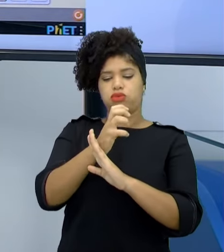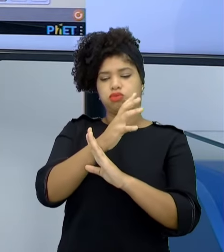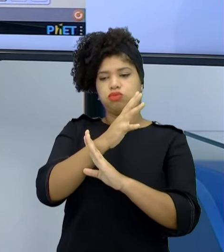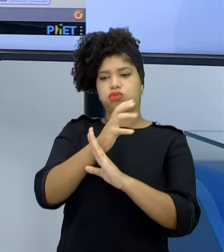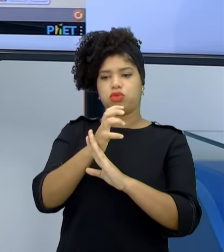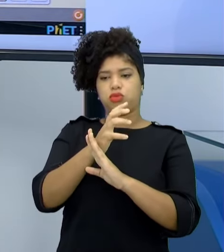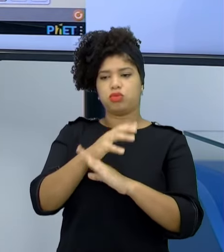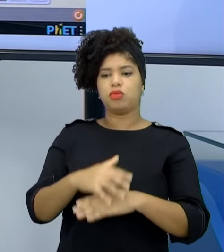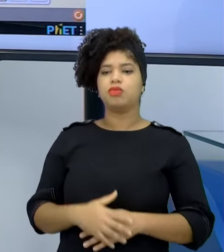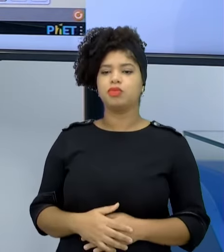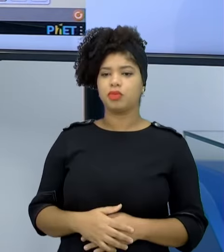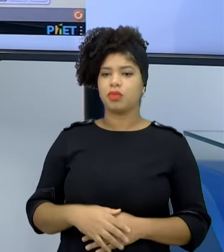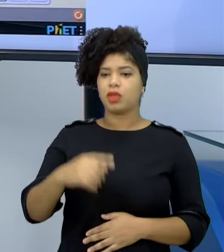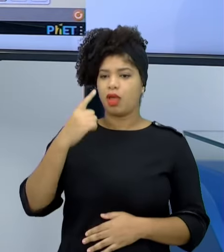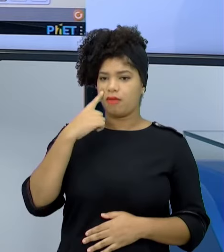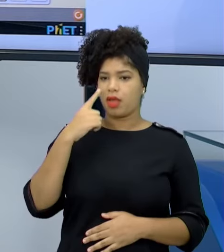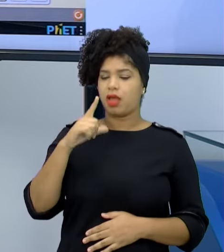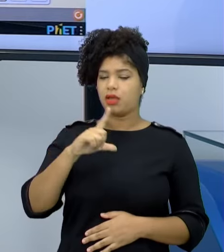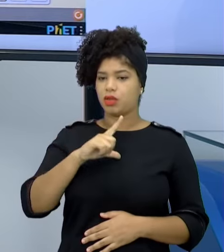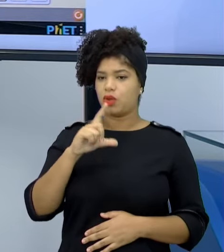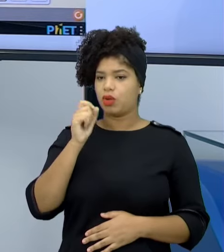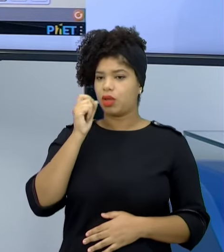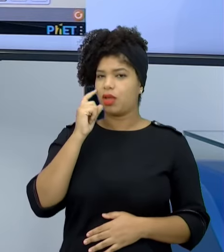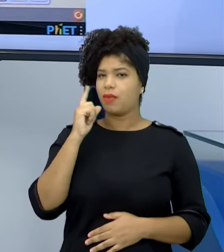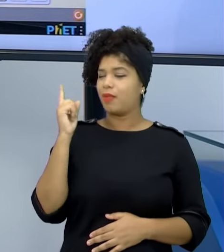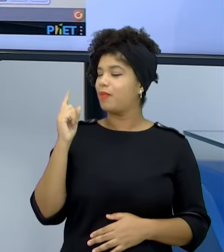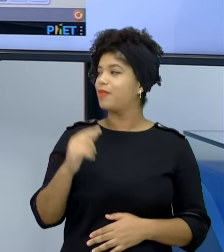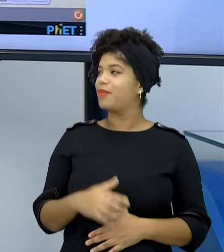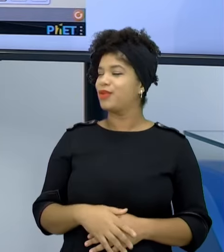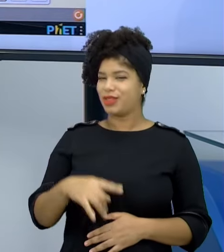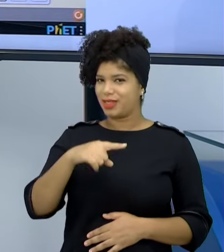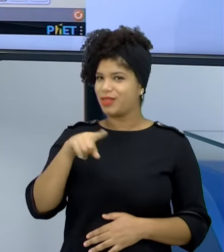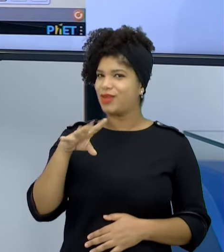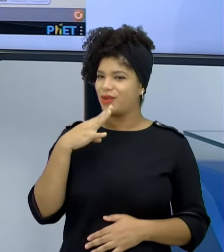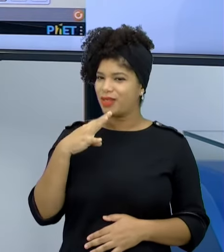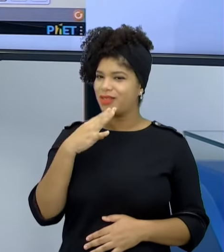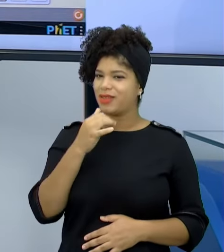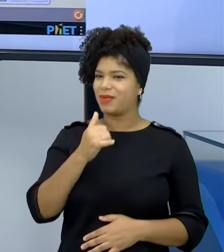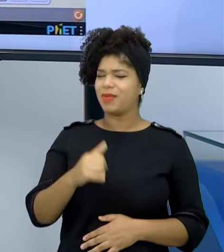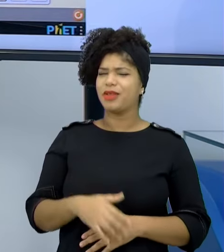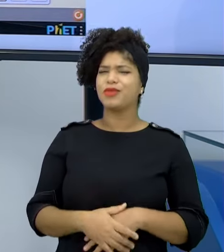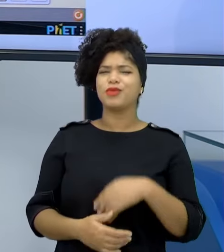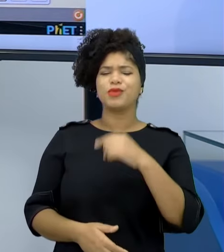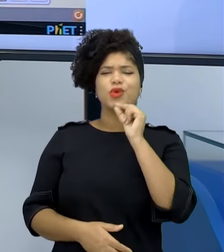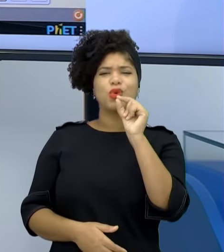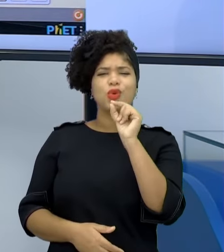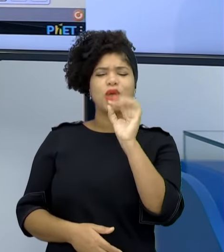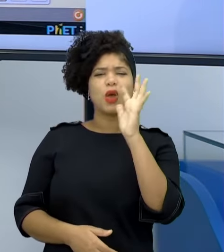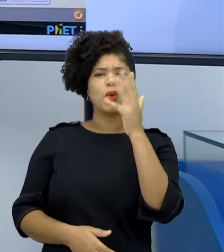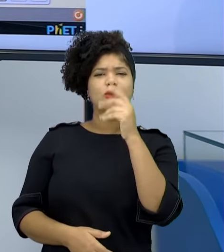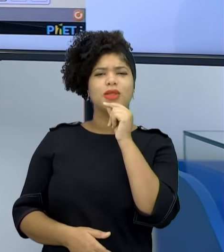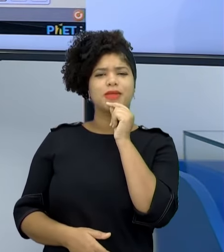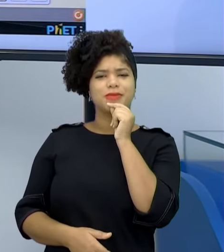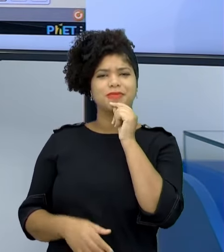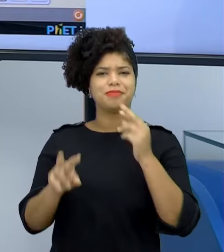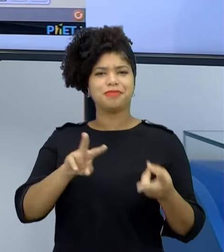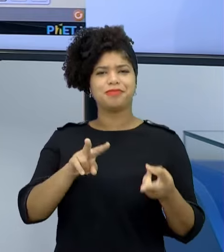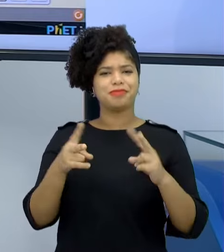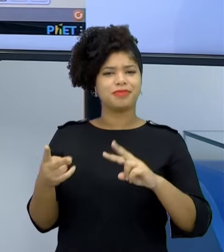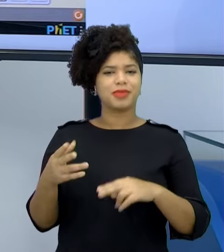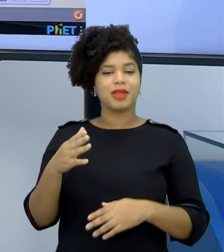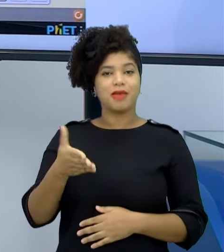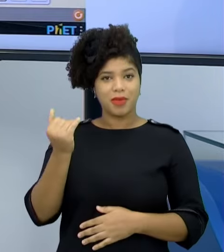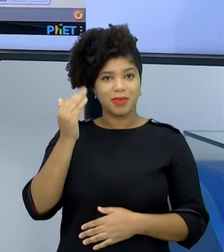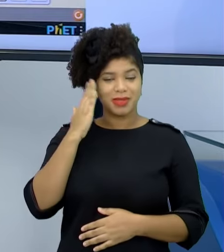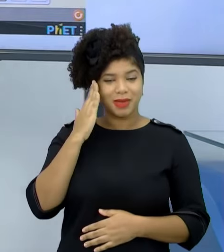né, que você conhece muito bem como placa solar, não é isso? Então, o que faz a placa solar? Vamos analisar o tipo